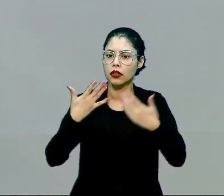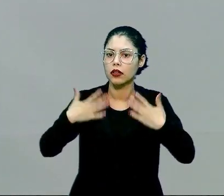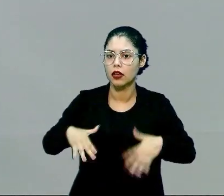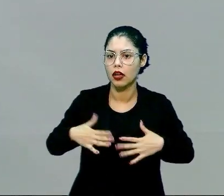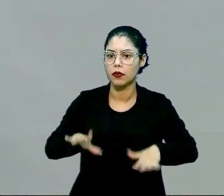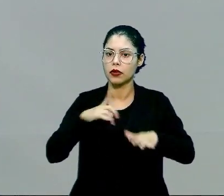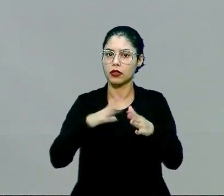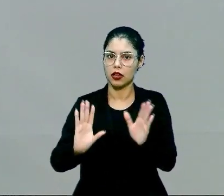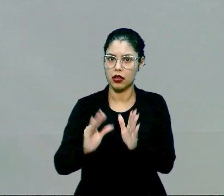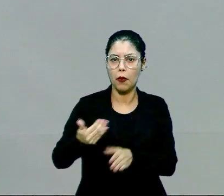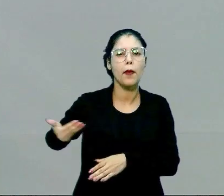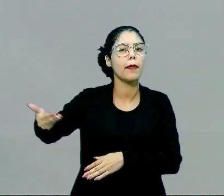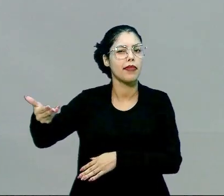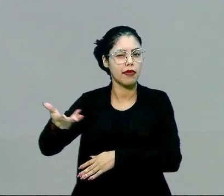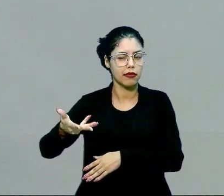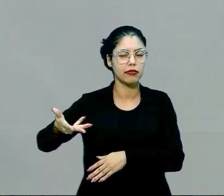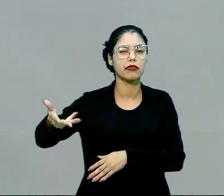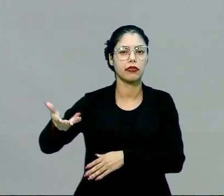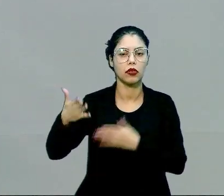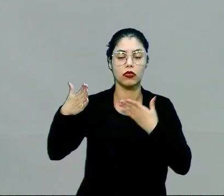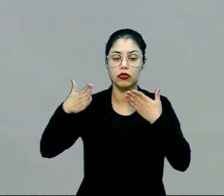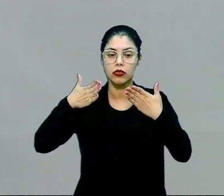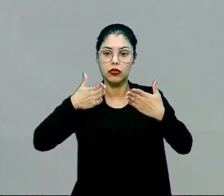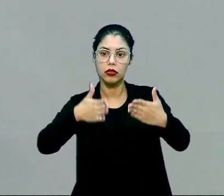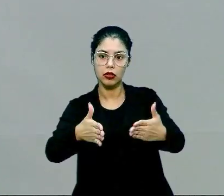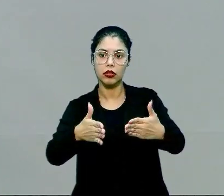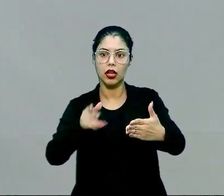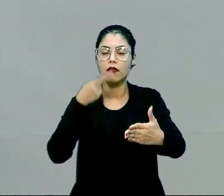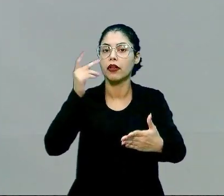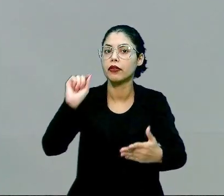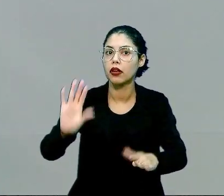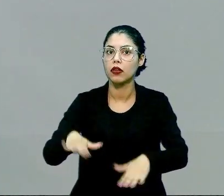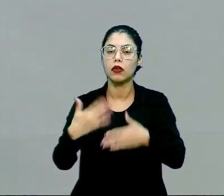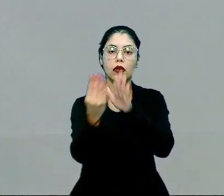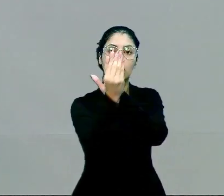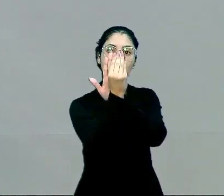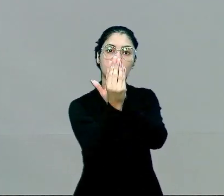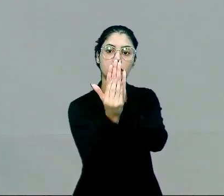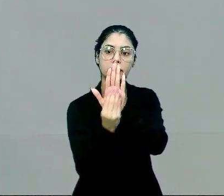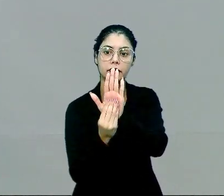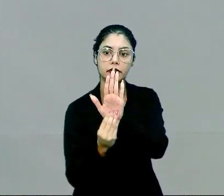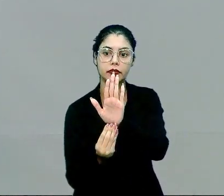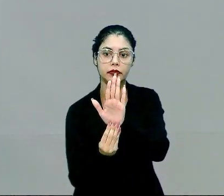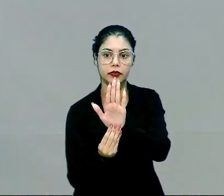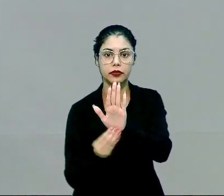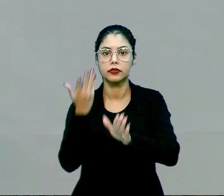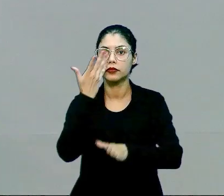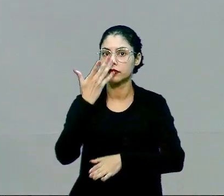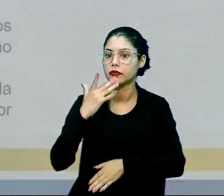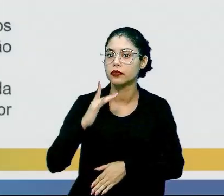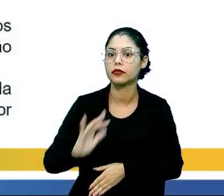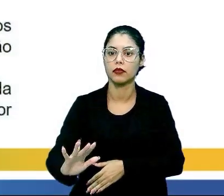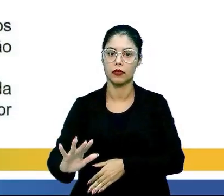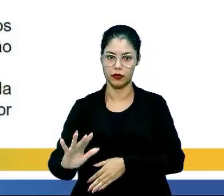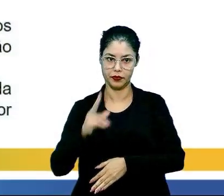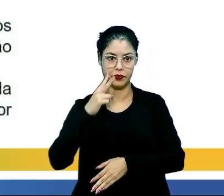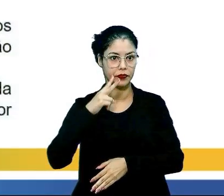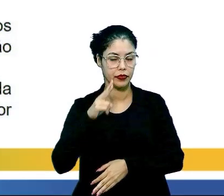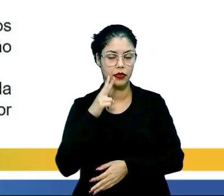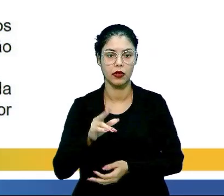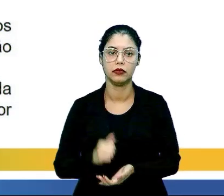você tem um embasamento, você tem um direcionamento. Ó, tá falando quais são os fatores que podem desenvolver em uma criança a obesidade. Veja